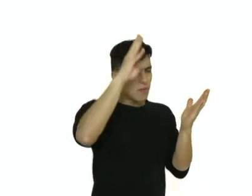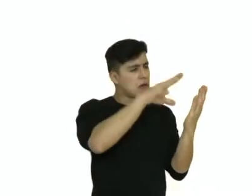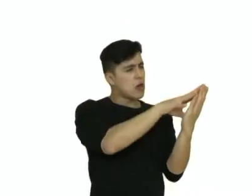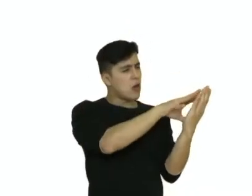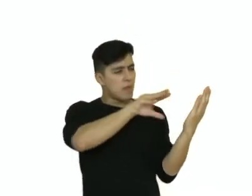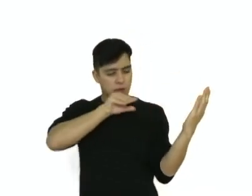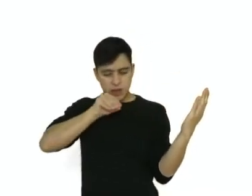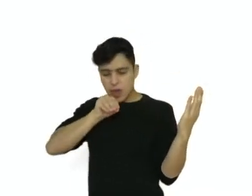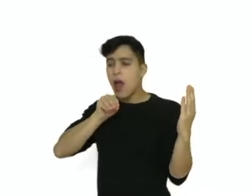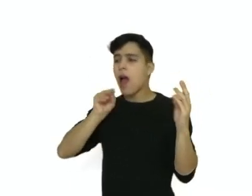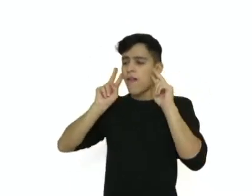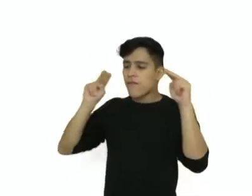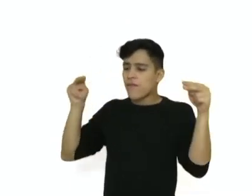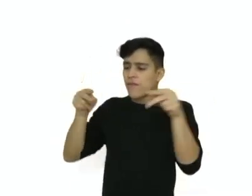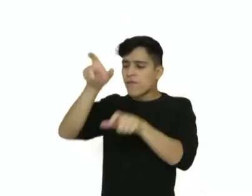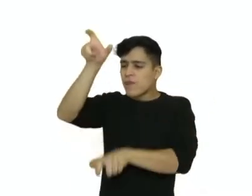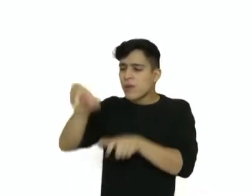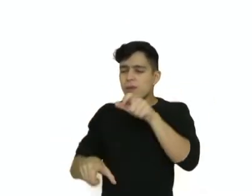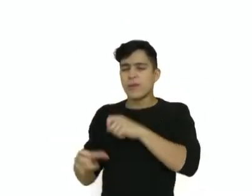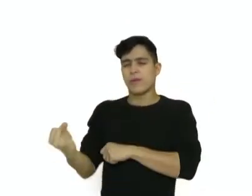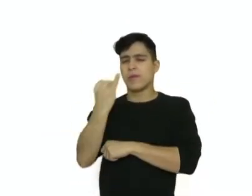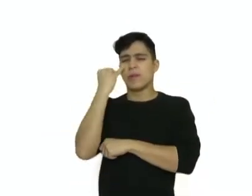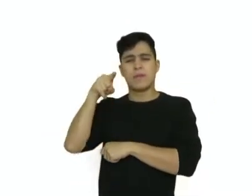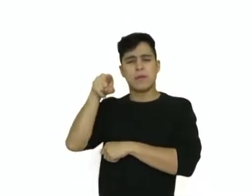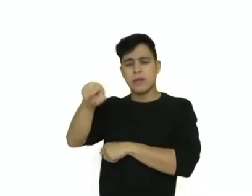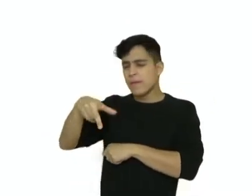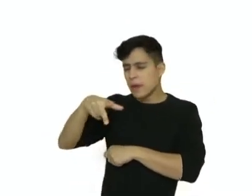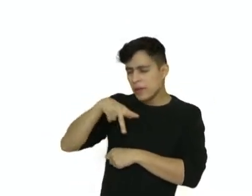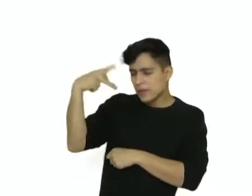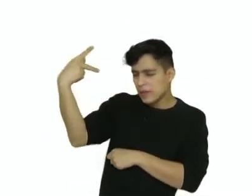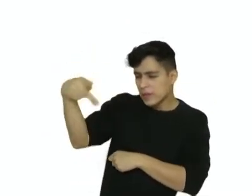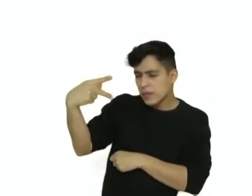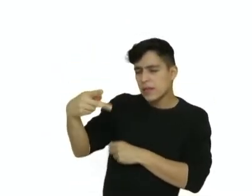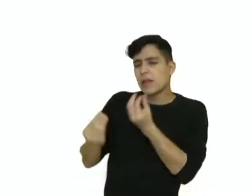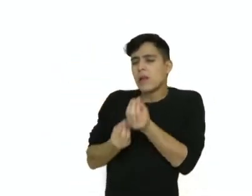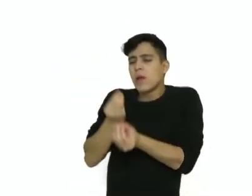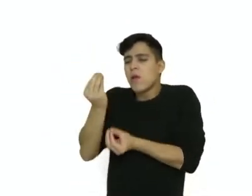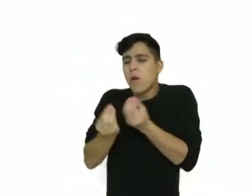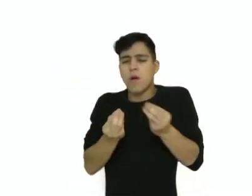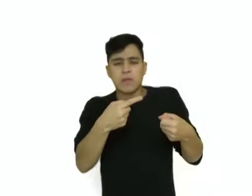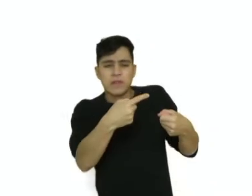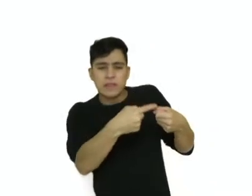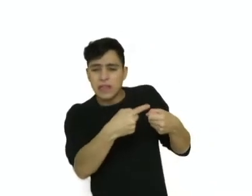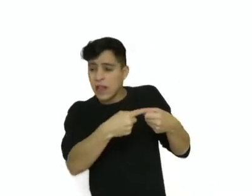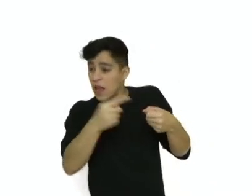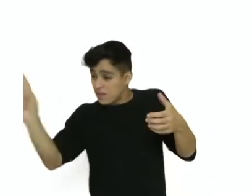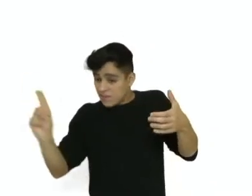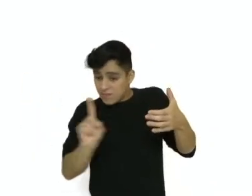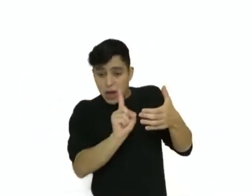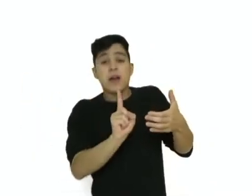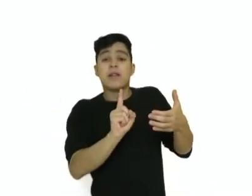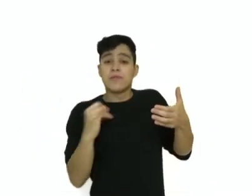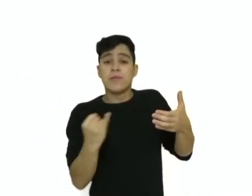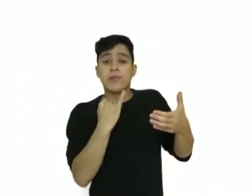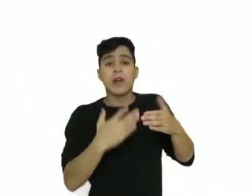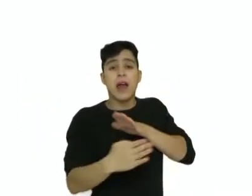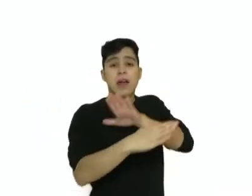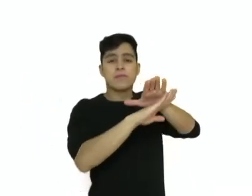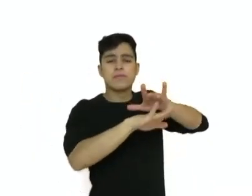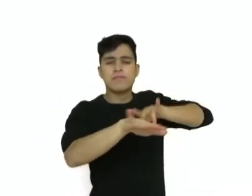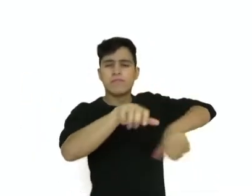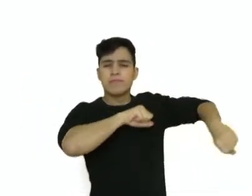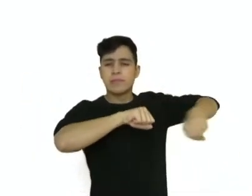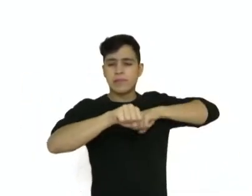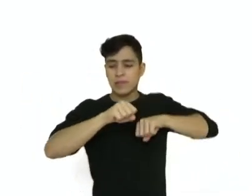sua liberdade e a sua participação da vida das cidades, oferecendo novas formas de